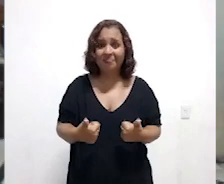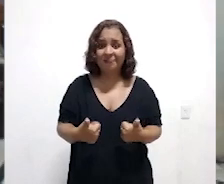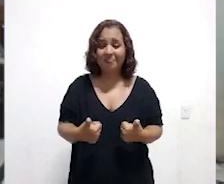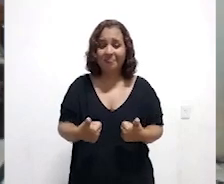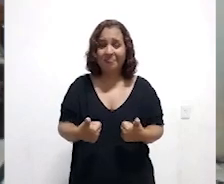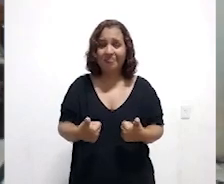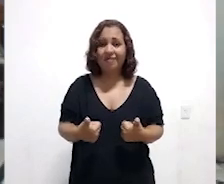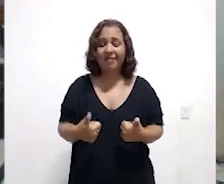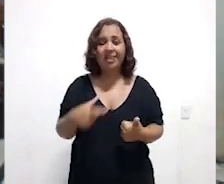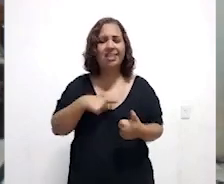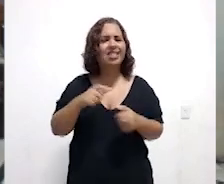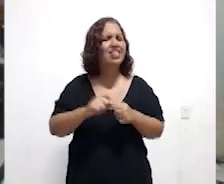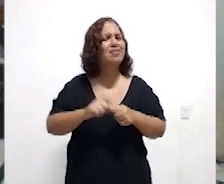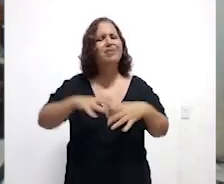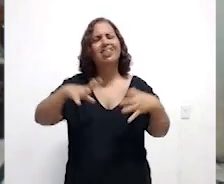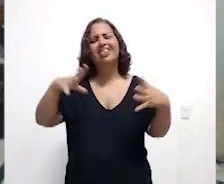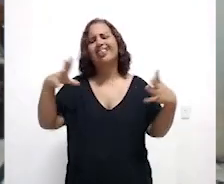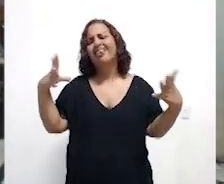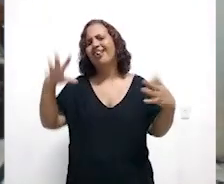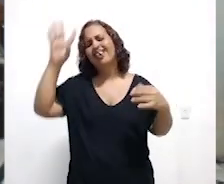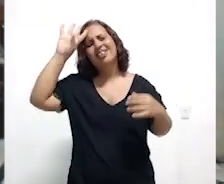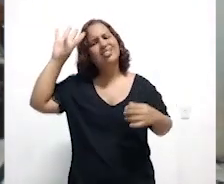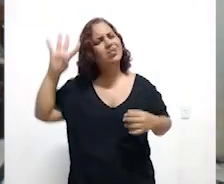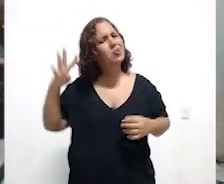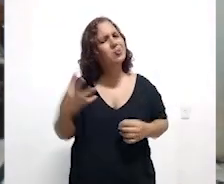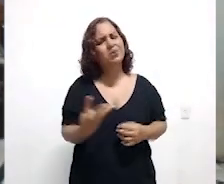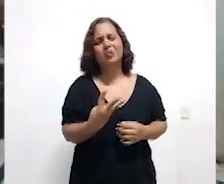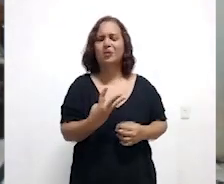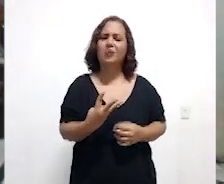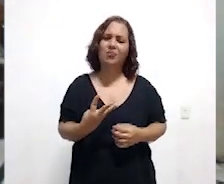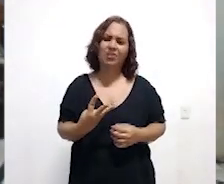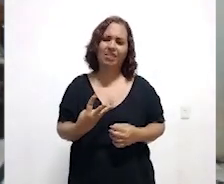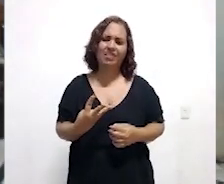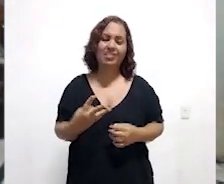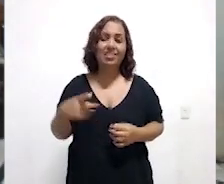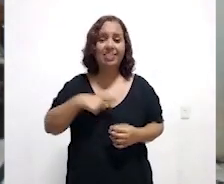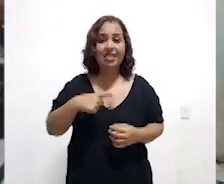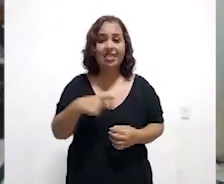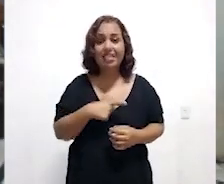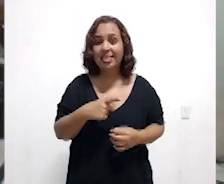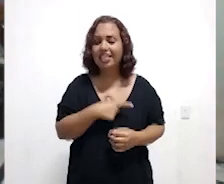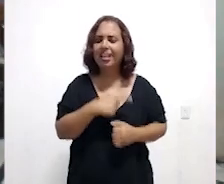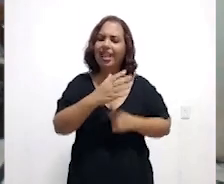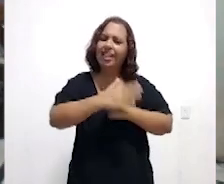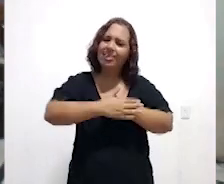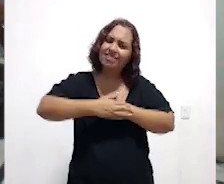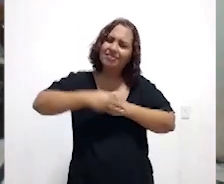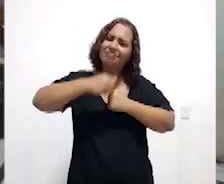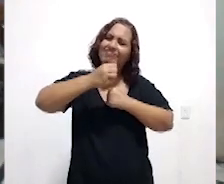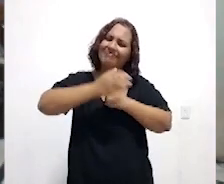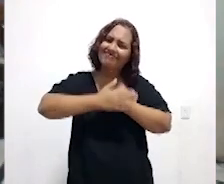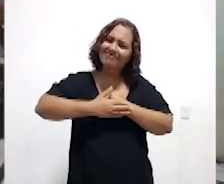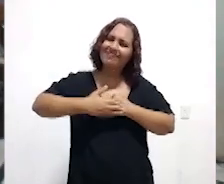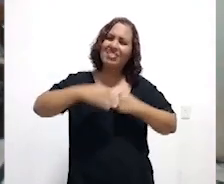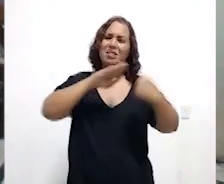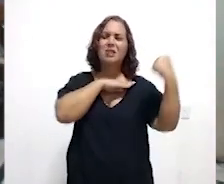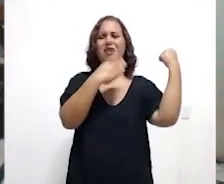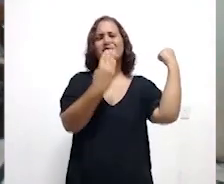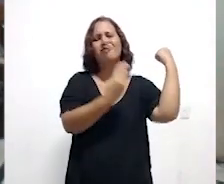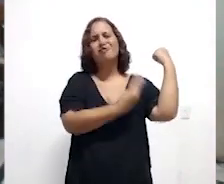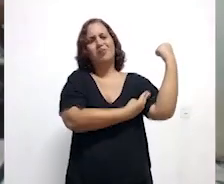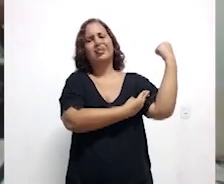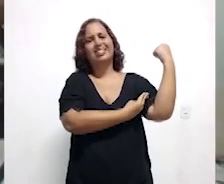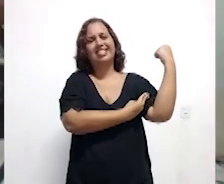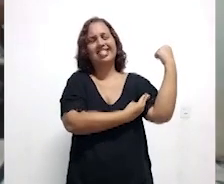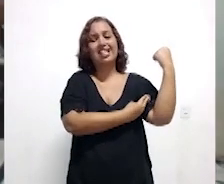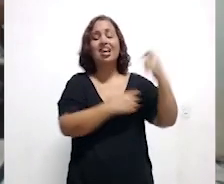estão milagres, estão soluções, está acalento, força para nós que muitas